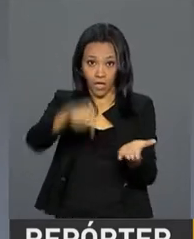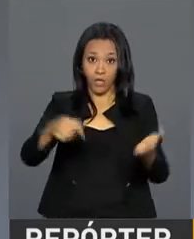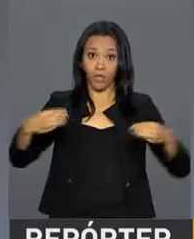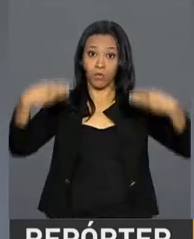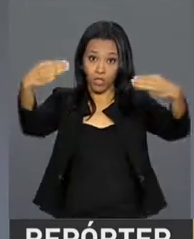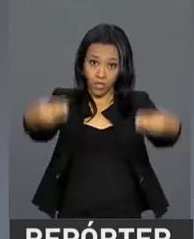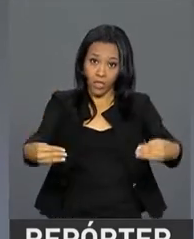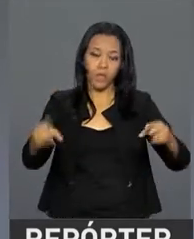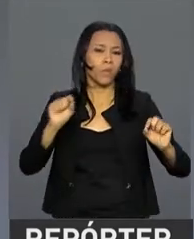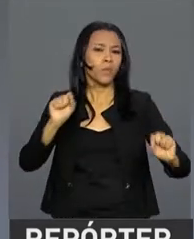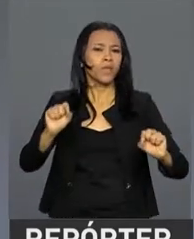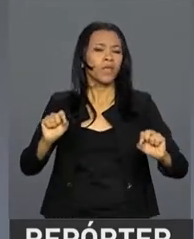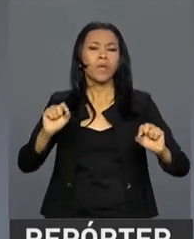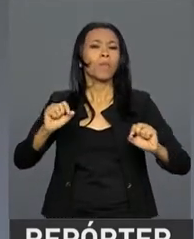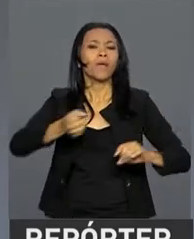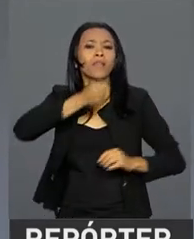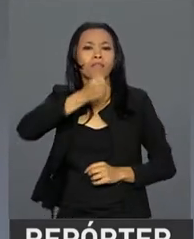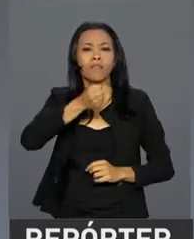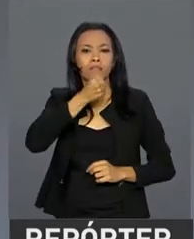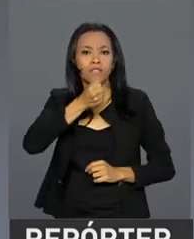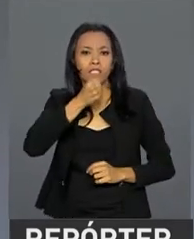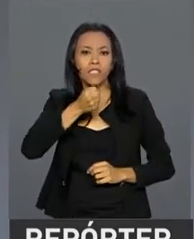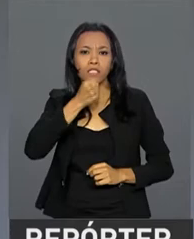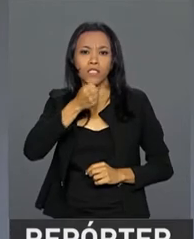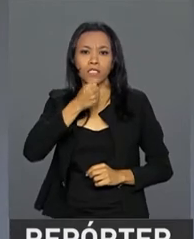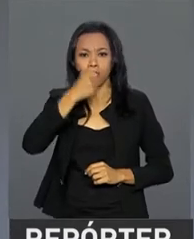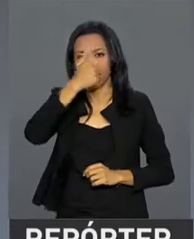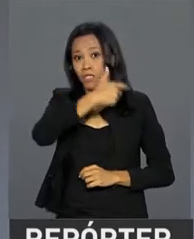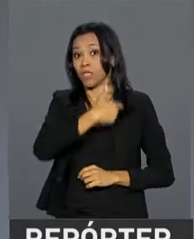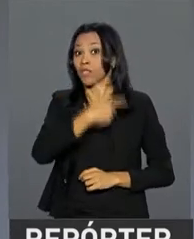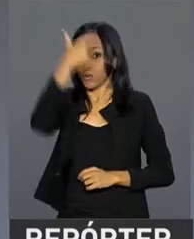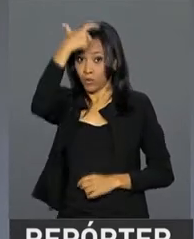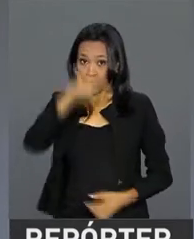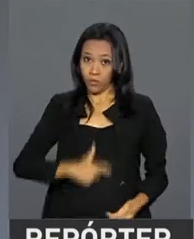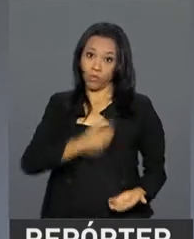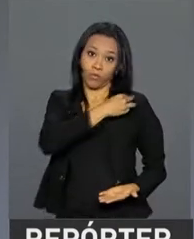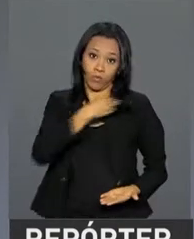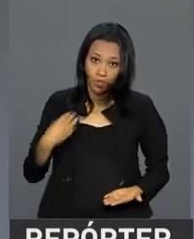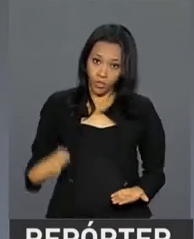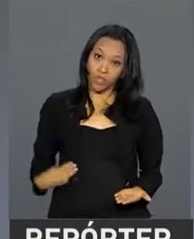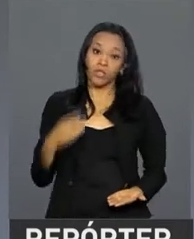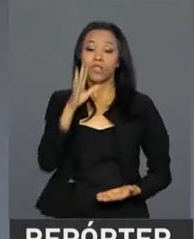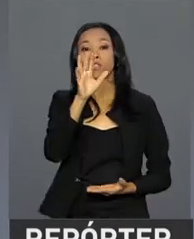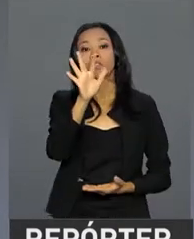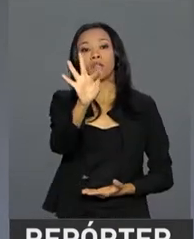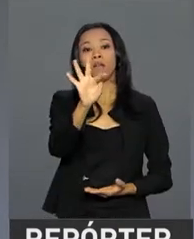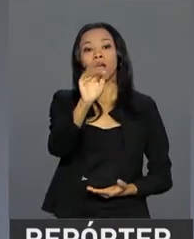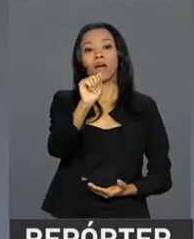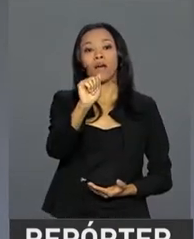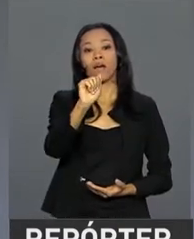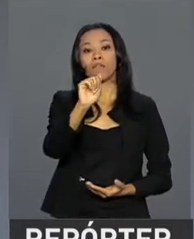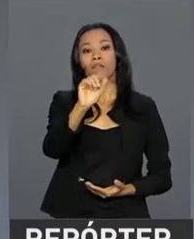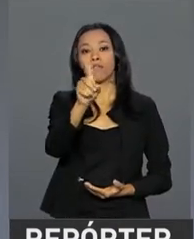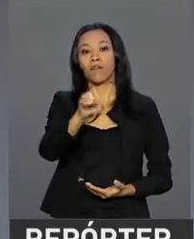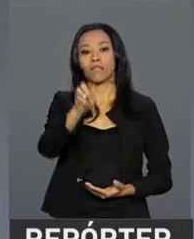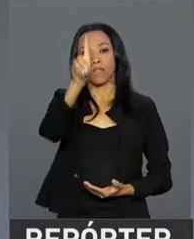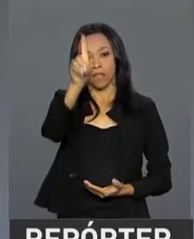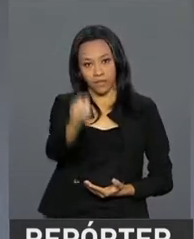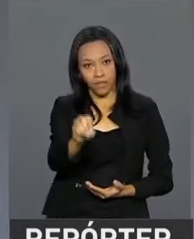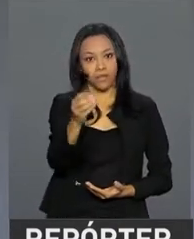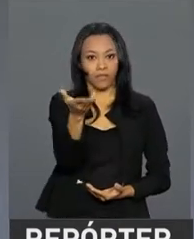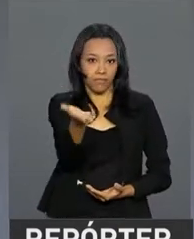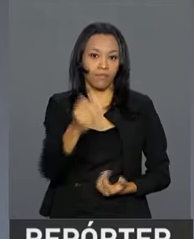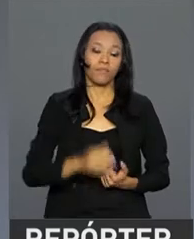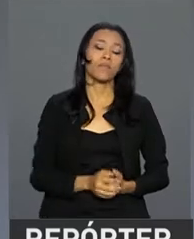essa entrevista coletiva à imprensa do ministro da Fazenda, ministro Henrique Meirelles, do secretário de Política Econômica do Ministério, Fábio